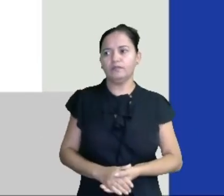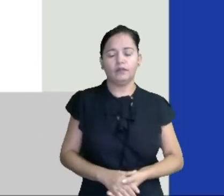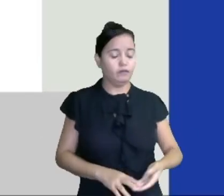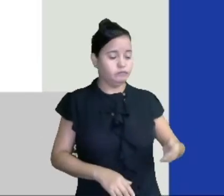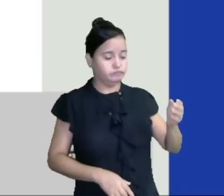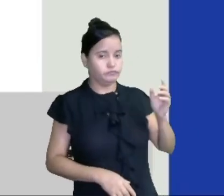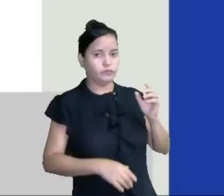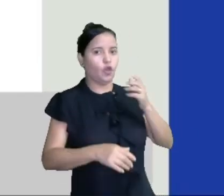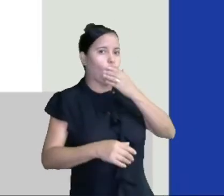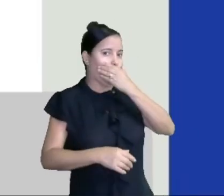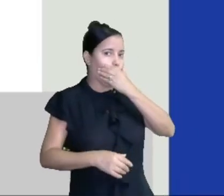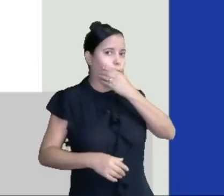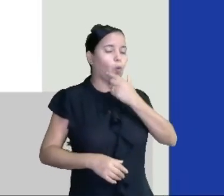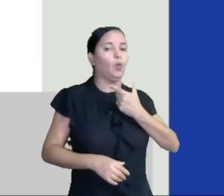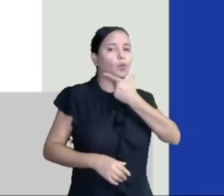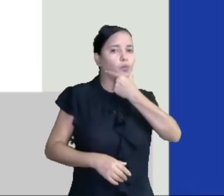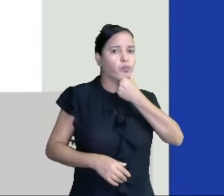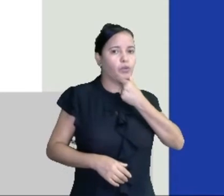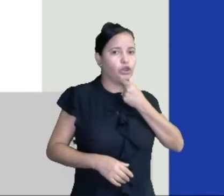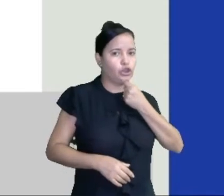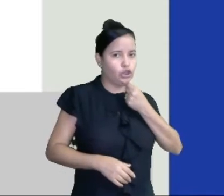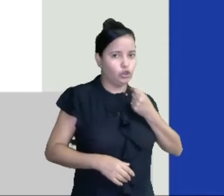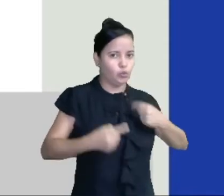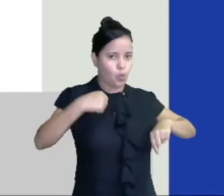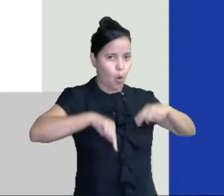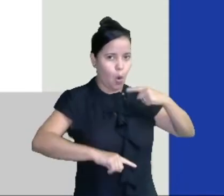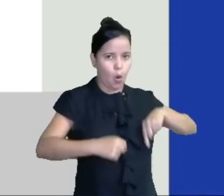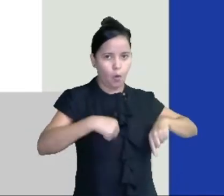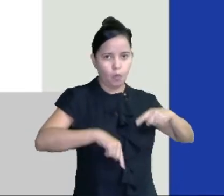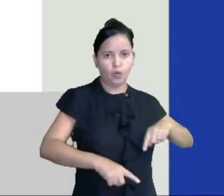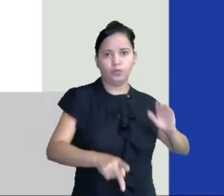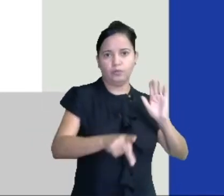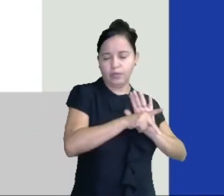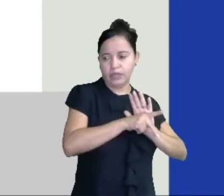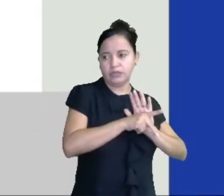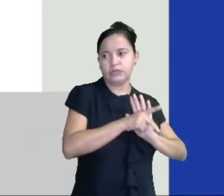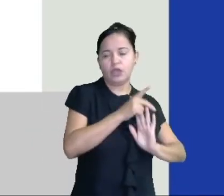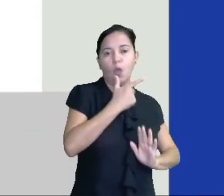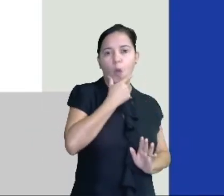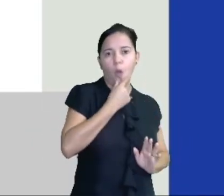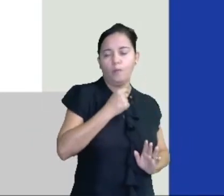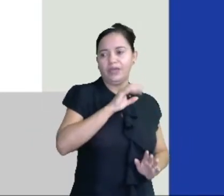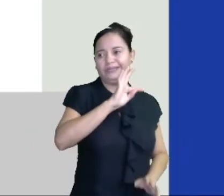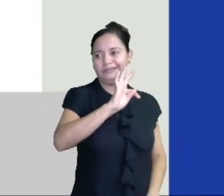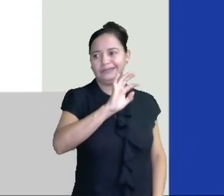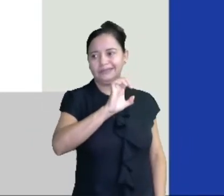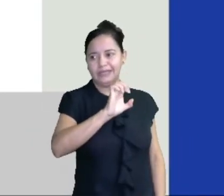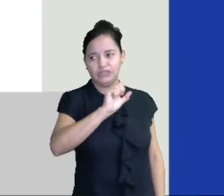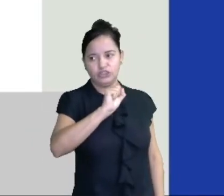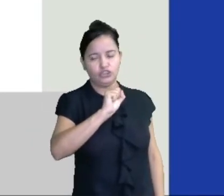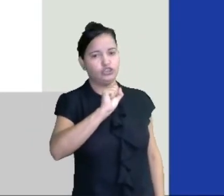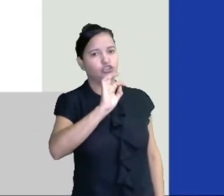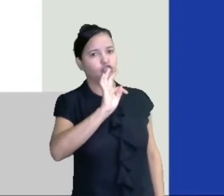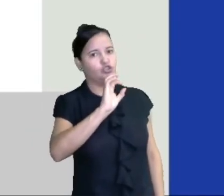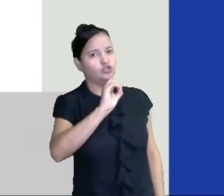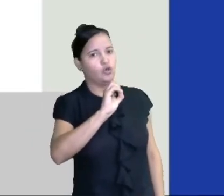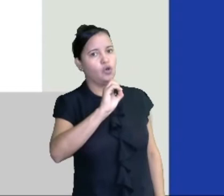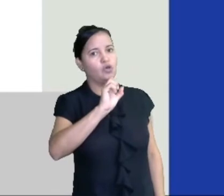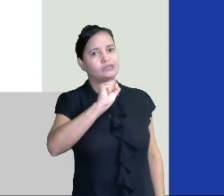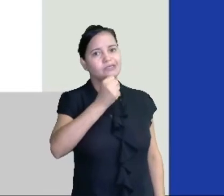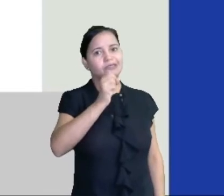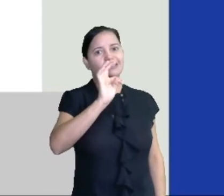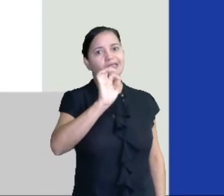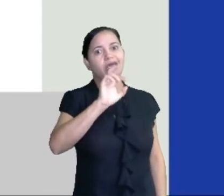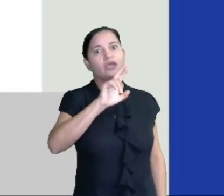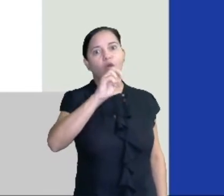qual é o hormônio que eu destaco quando a gente fala de puberdade? A testosterona, que vai ter também uma relação íntima com o próprio processo de formação dos